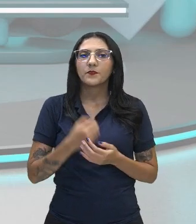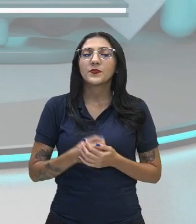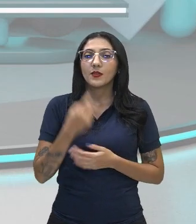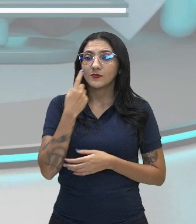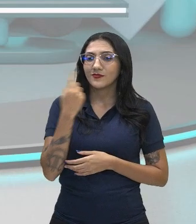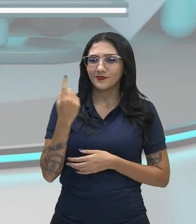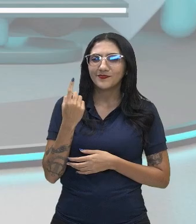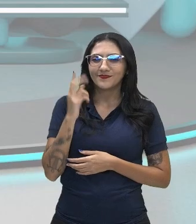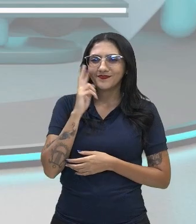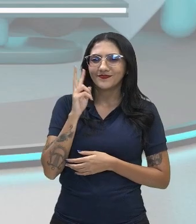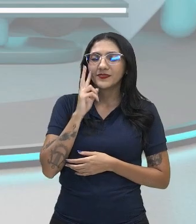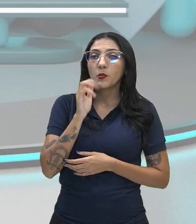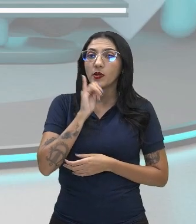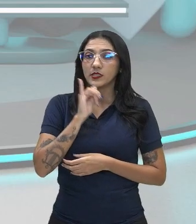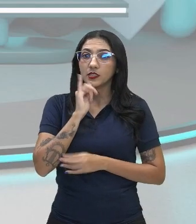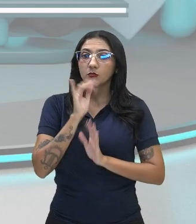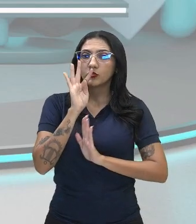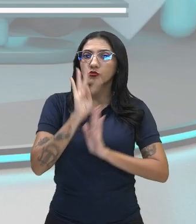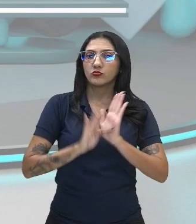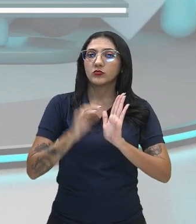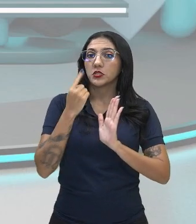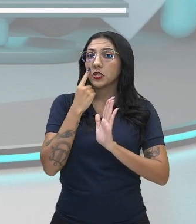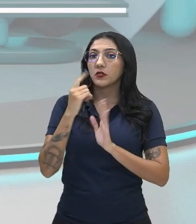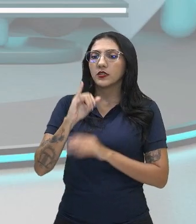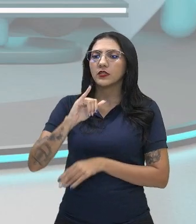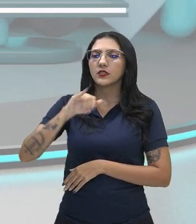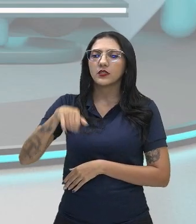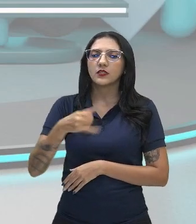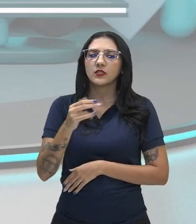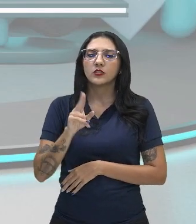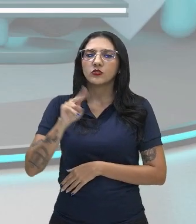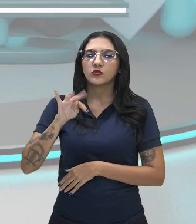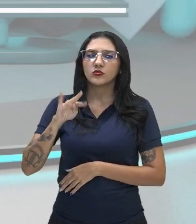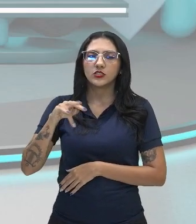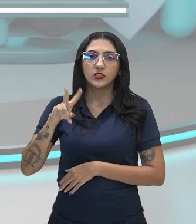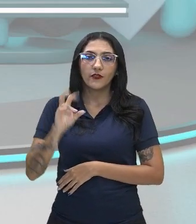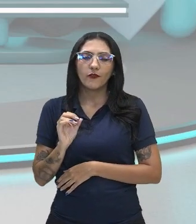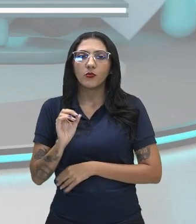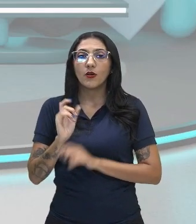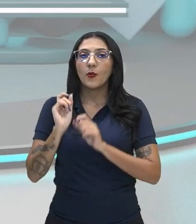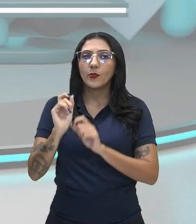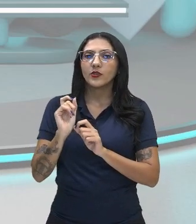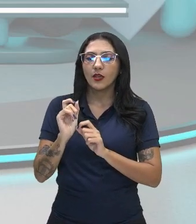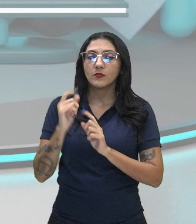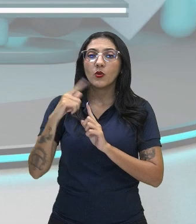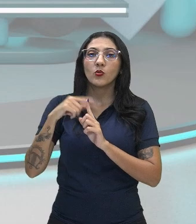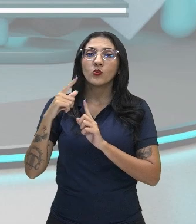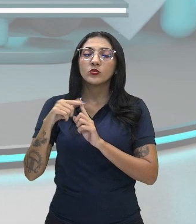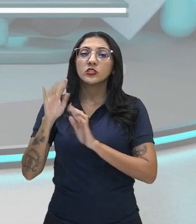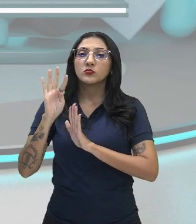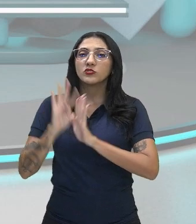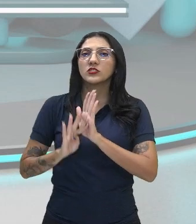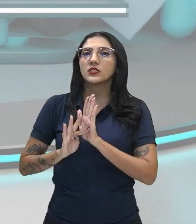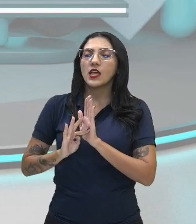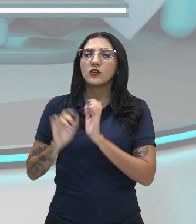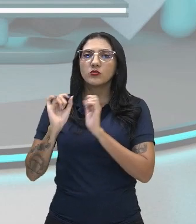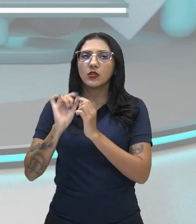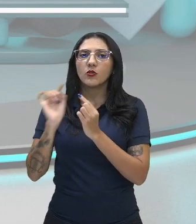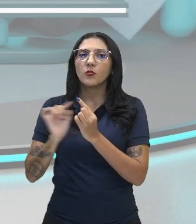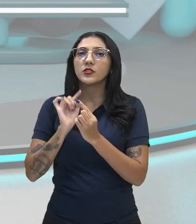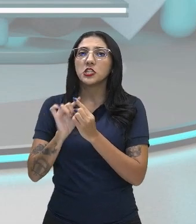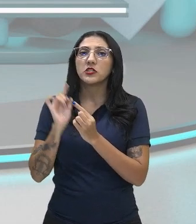exemplo de um texto injuntivo, certo? Uma tipologia injuntiva